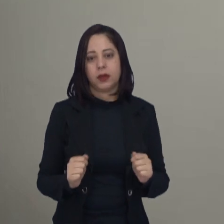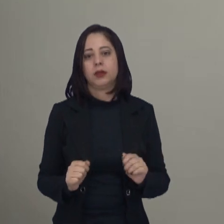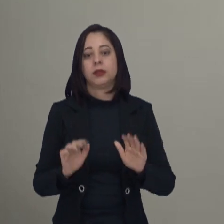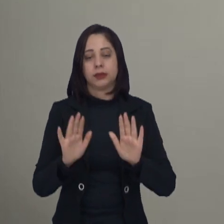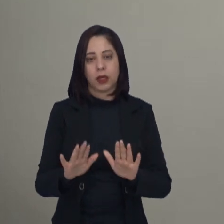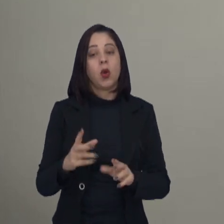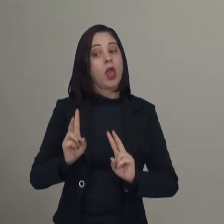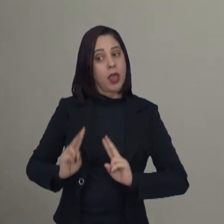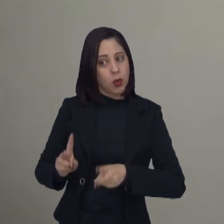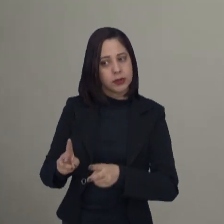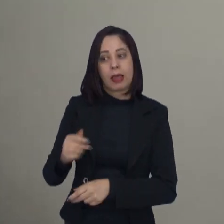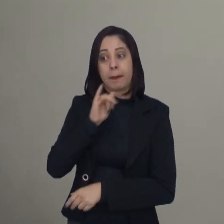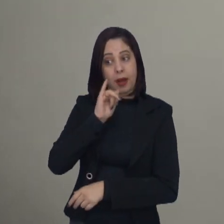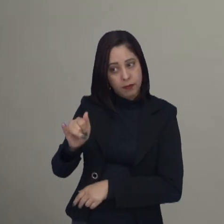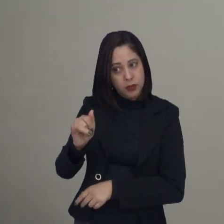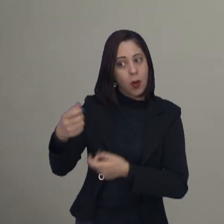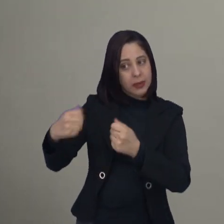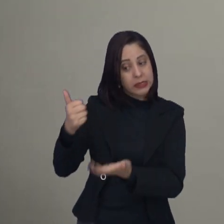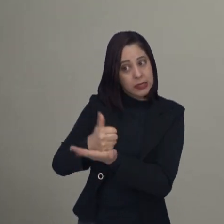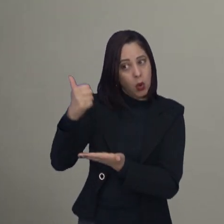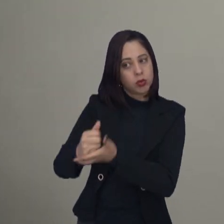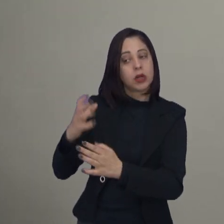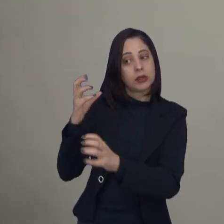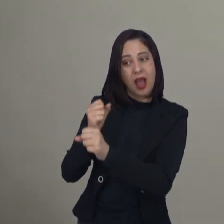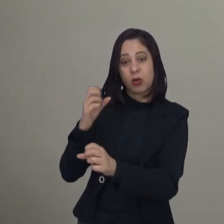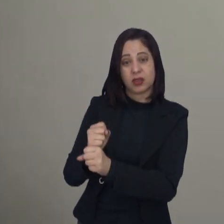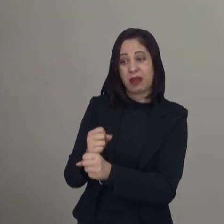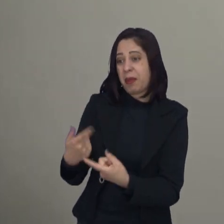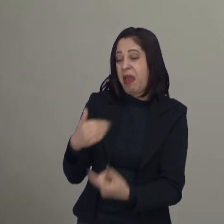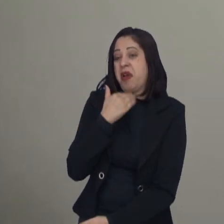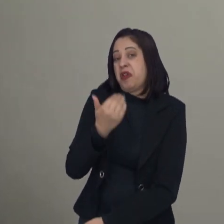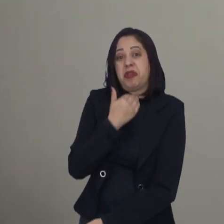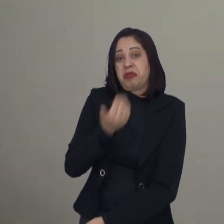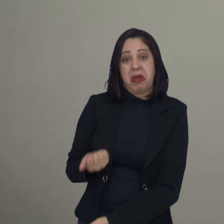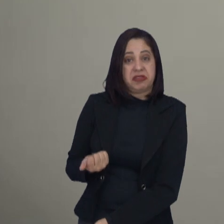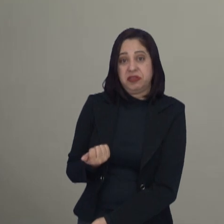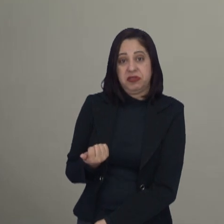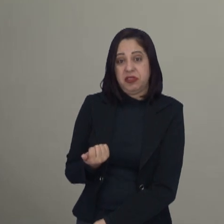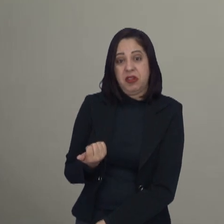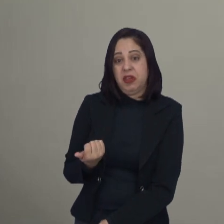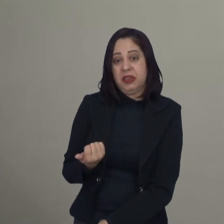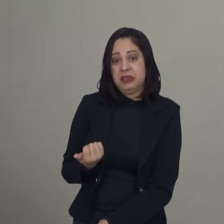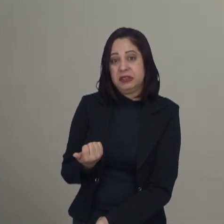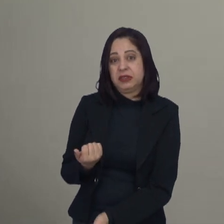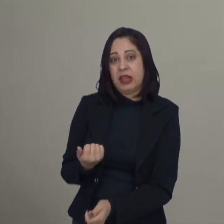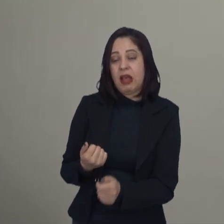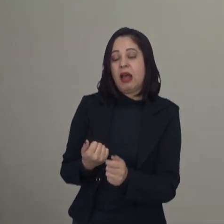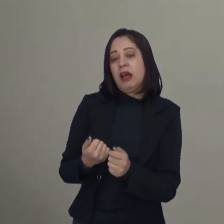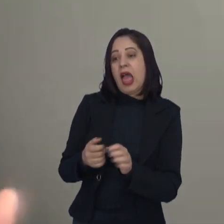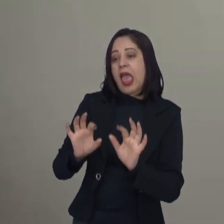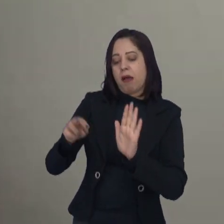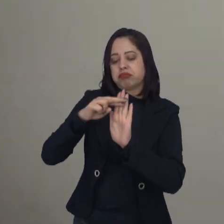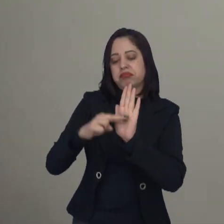gente exige o acompanhamento junto com o contador, porque não adianta você estar certinho ali numa questão jurídica de publicidade, mas